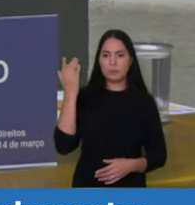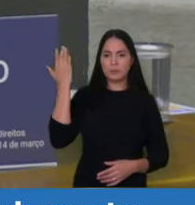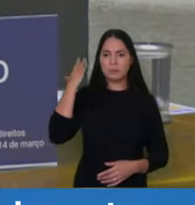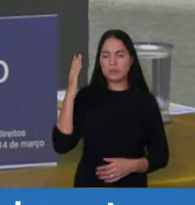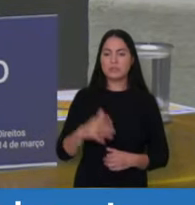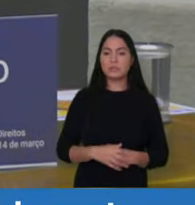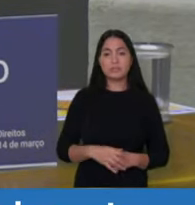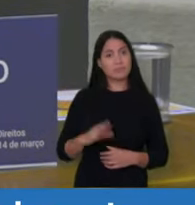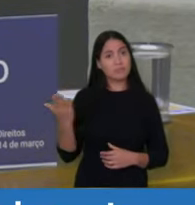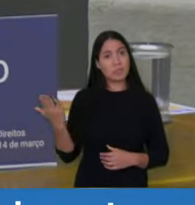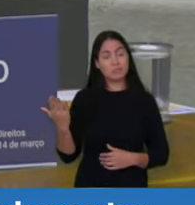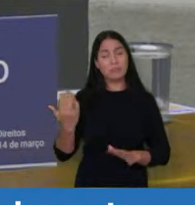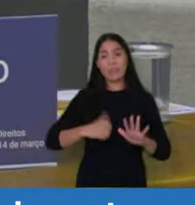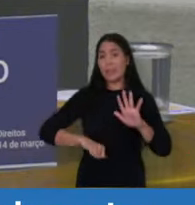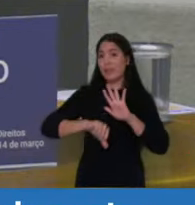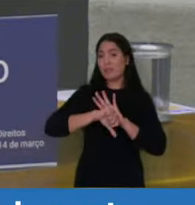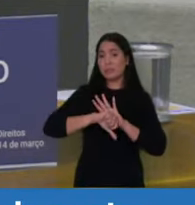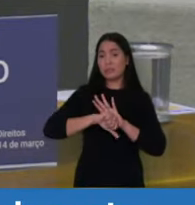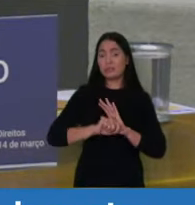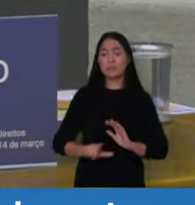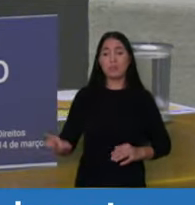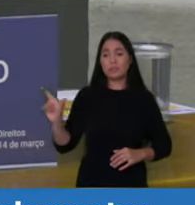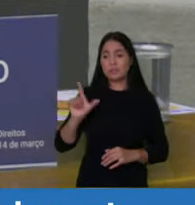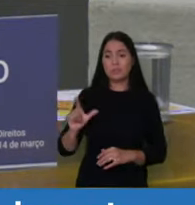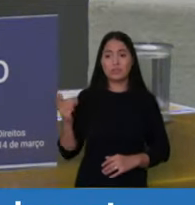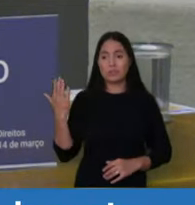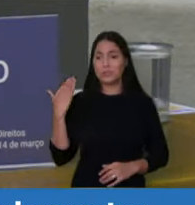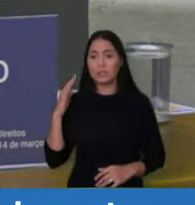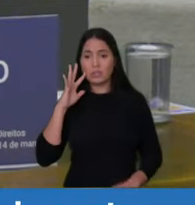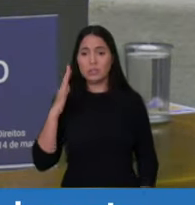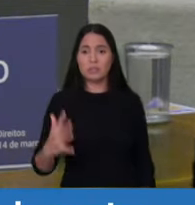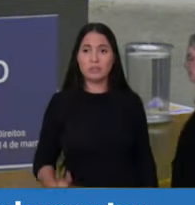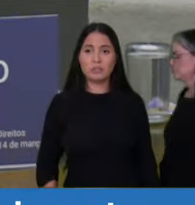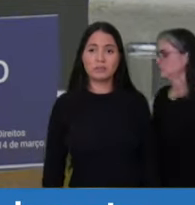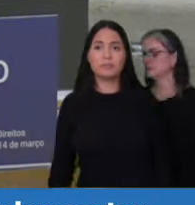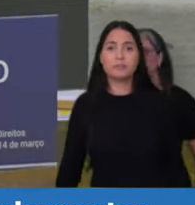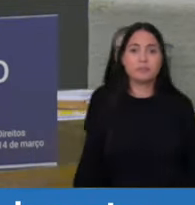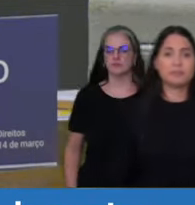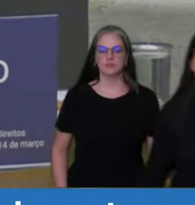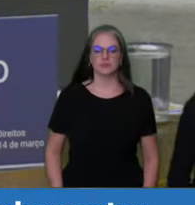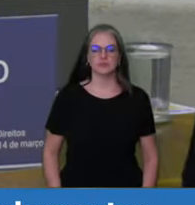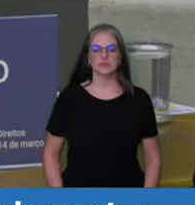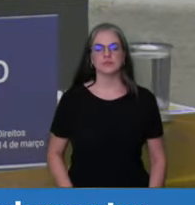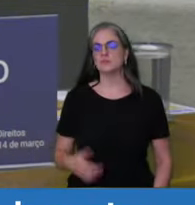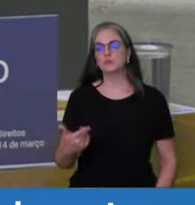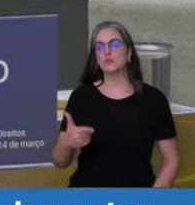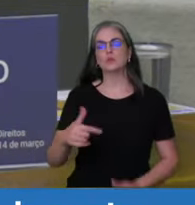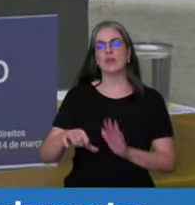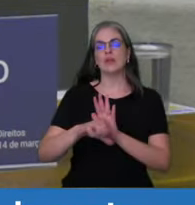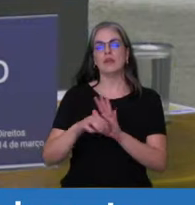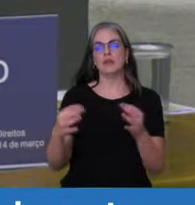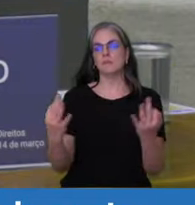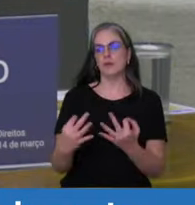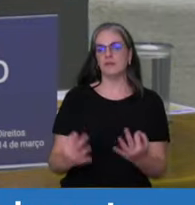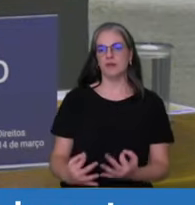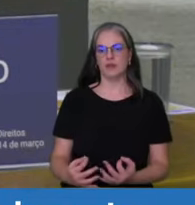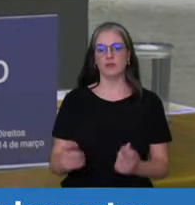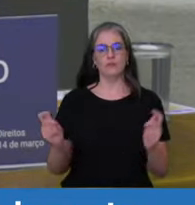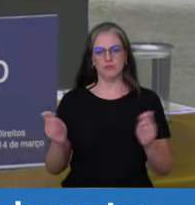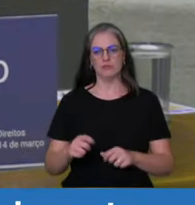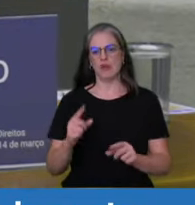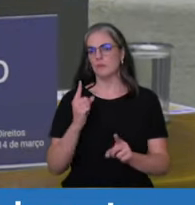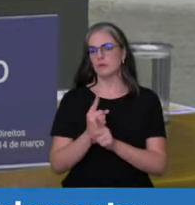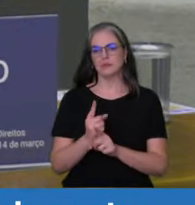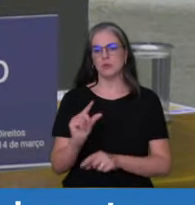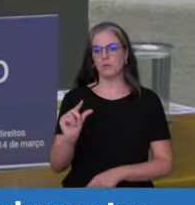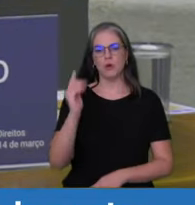crime obviamente resolvível. Não existe crime perfeito. Era um crime que dava para se resolver em alguns dias, né? Se a gente